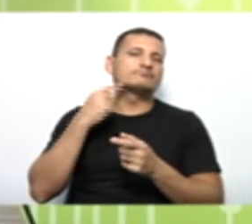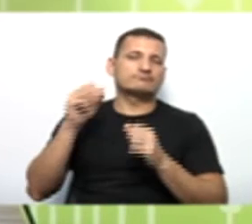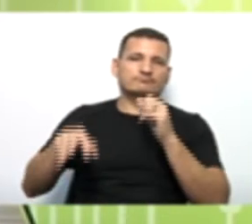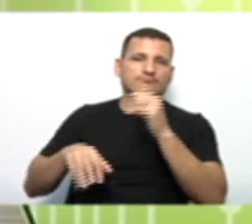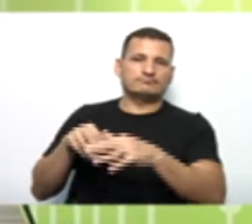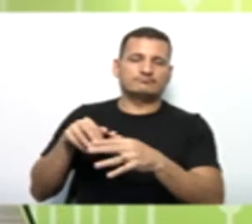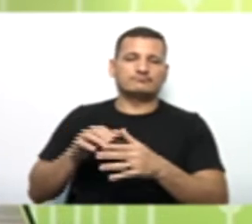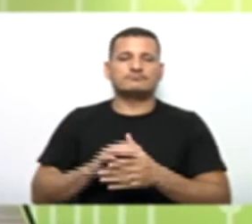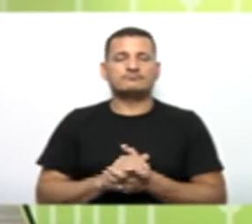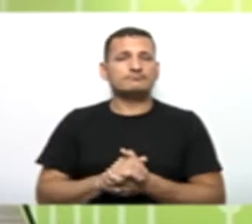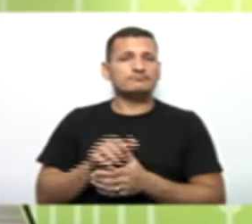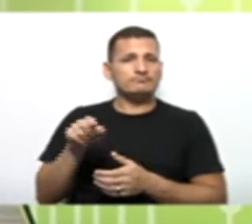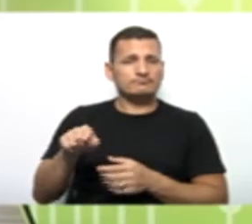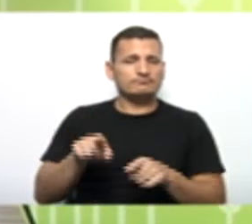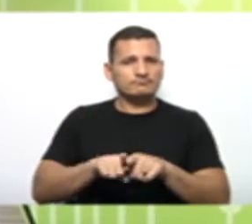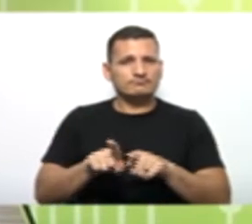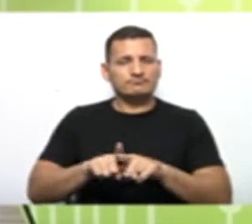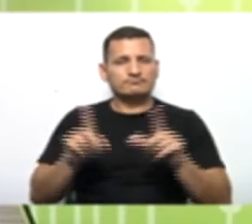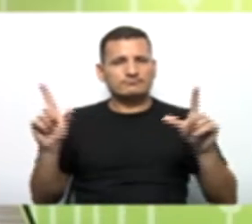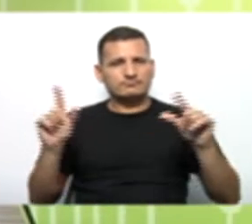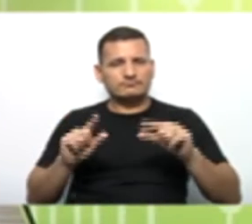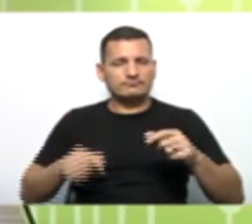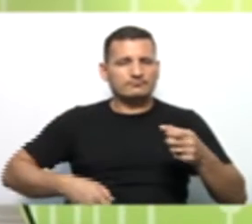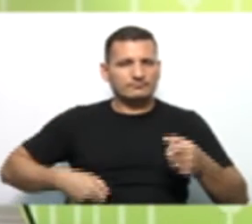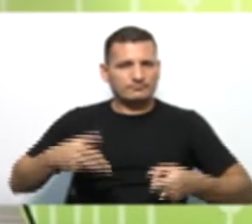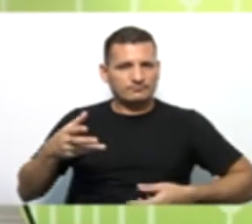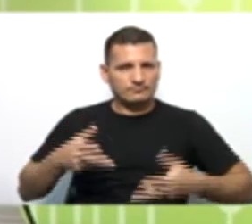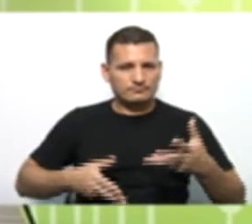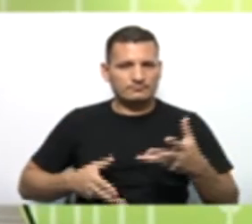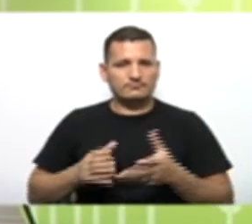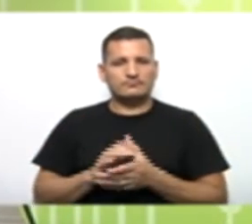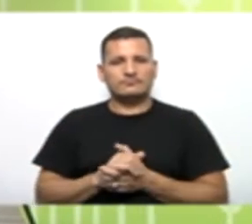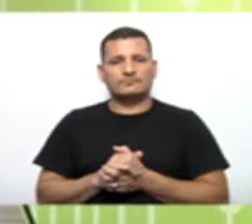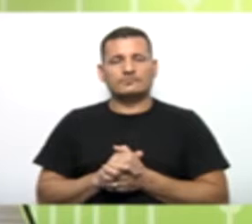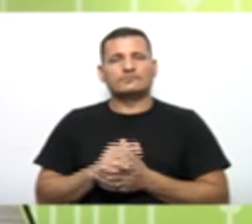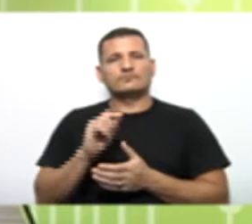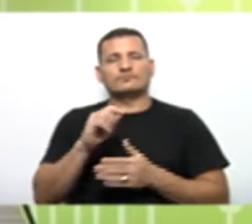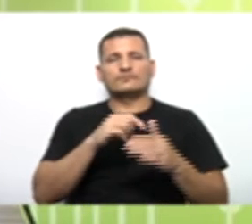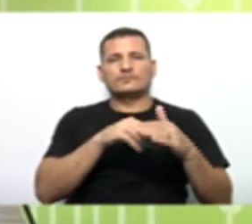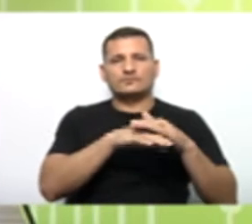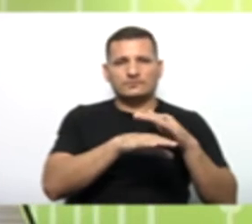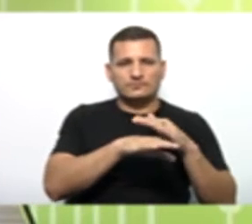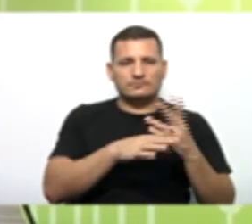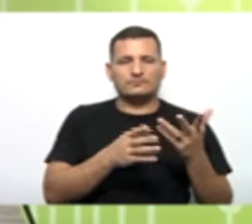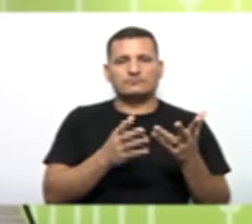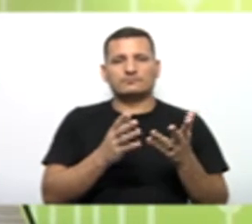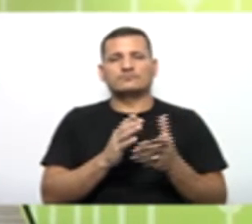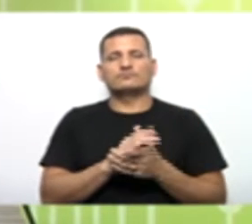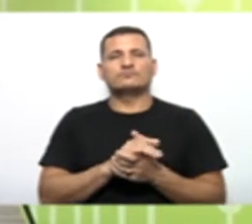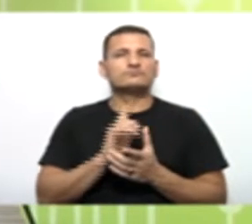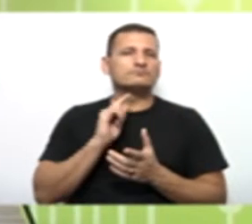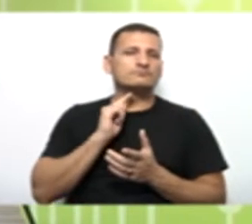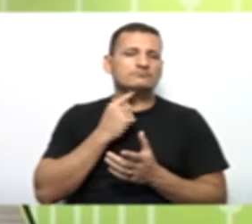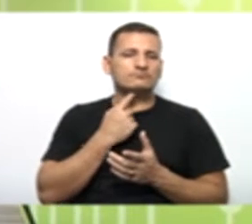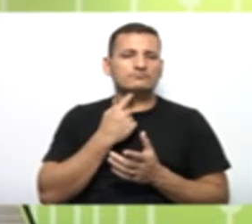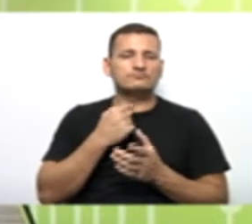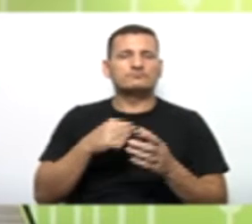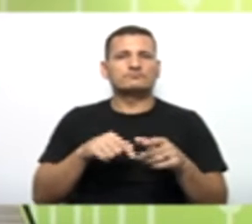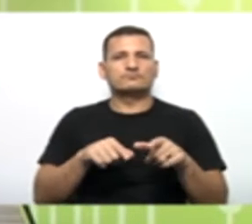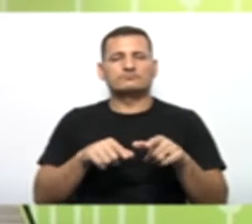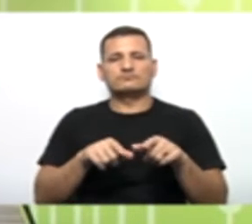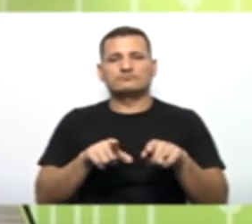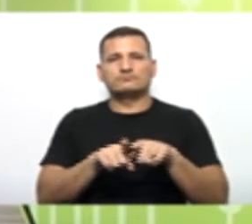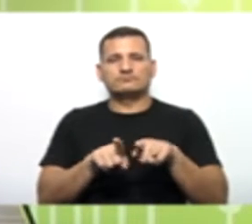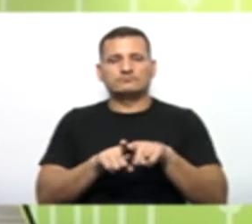Essa abordagem também diminui os custos relativos à deposição, armazenagem de poluentes. E também